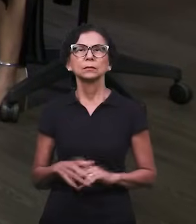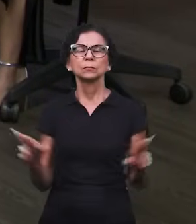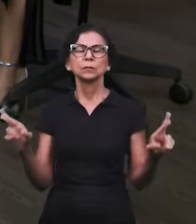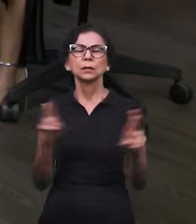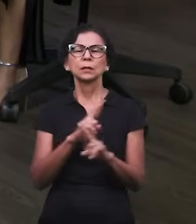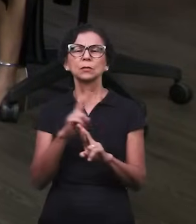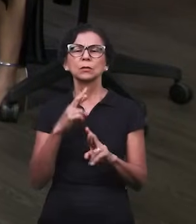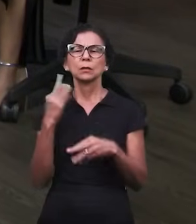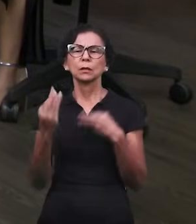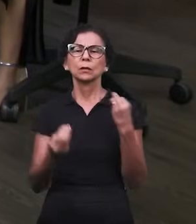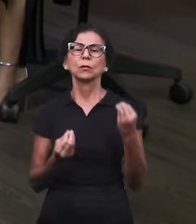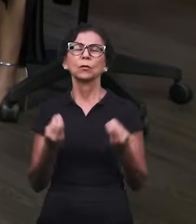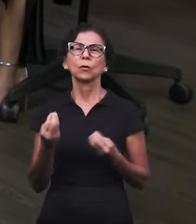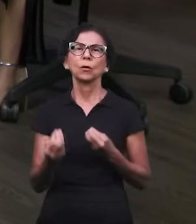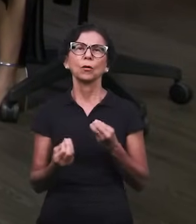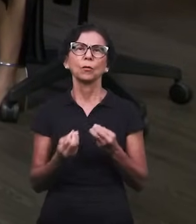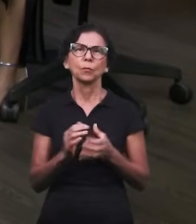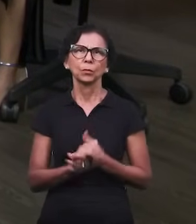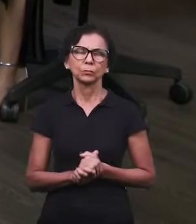Certo.